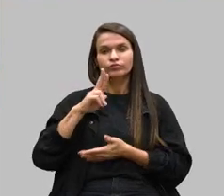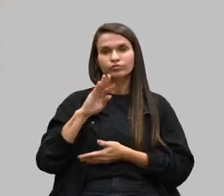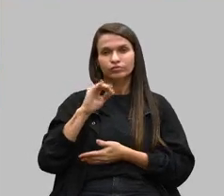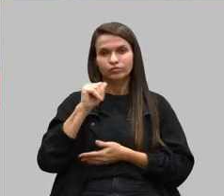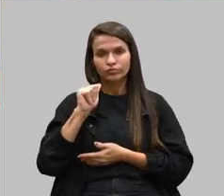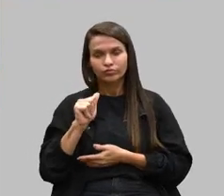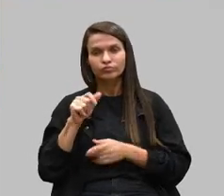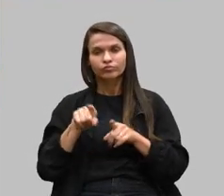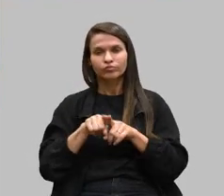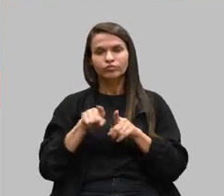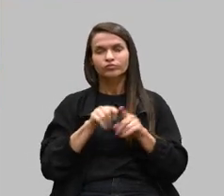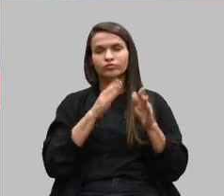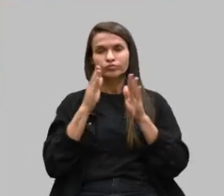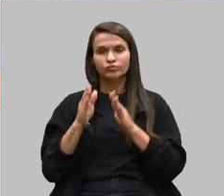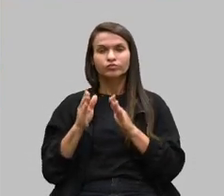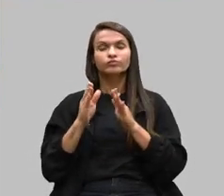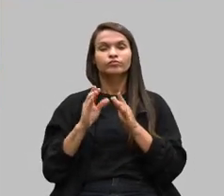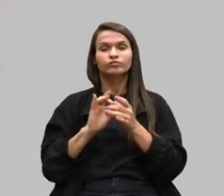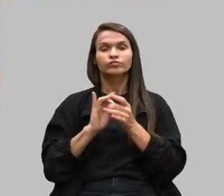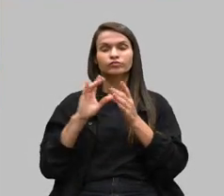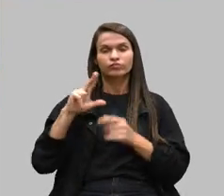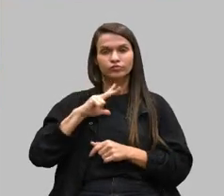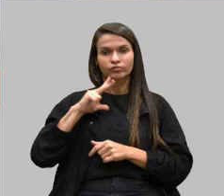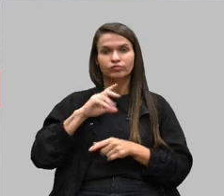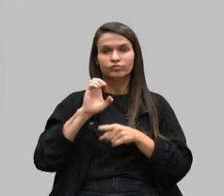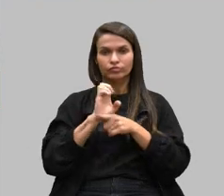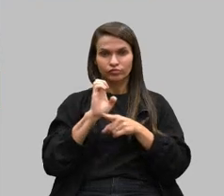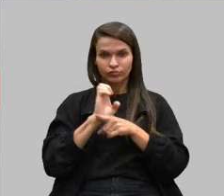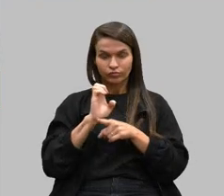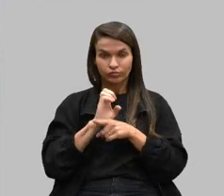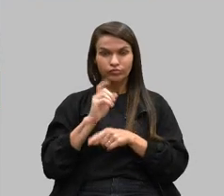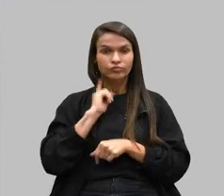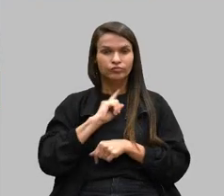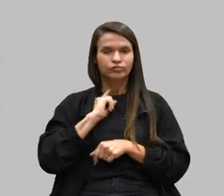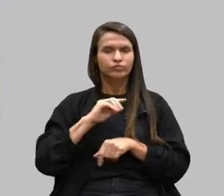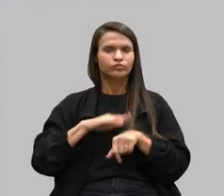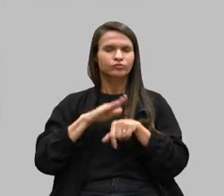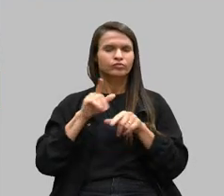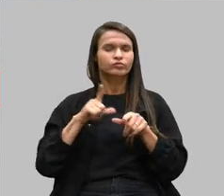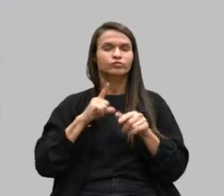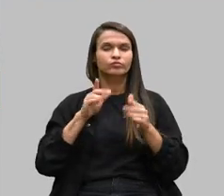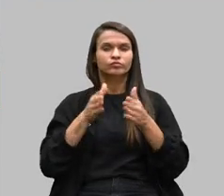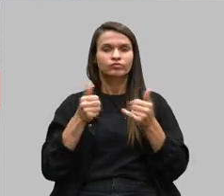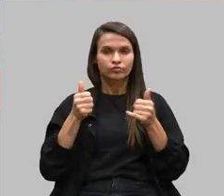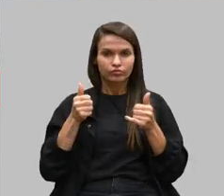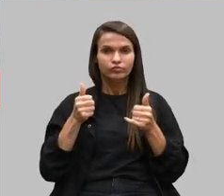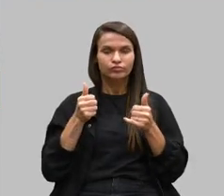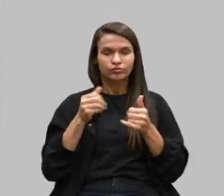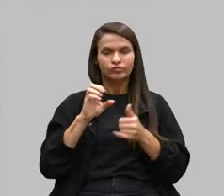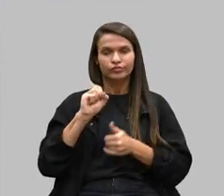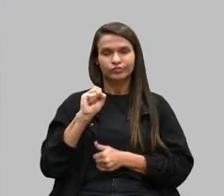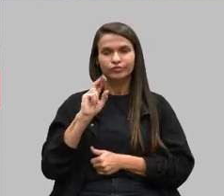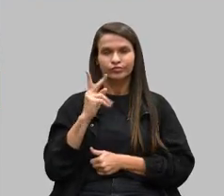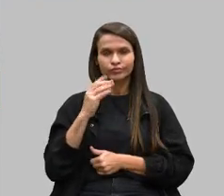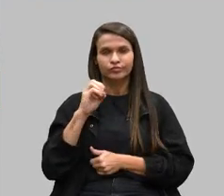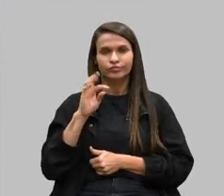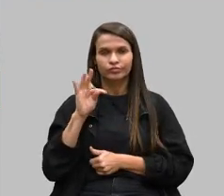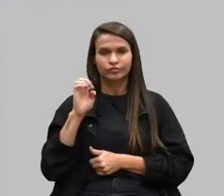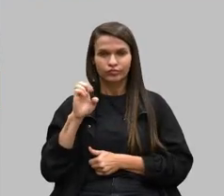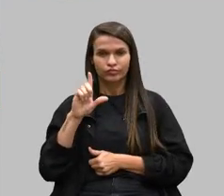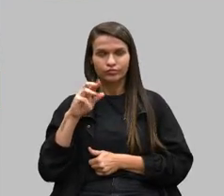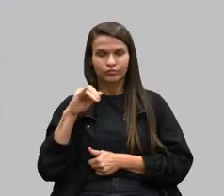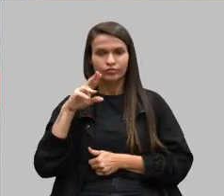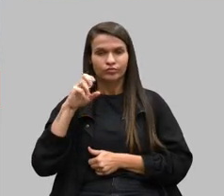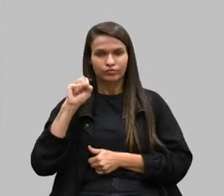paralelo a isso autorização privada que o estado de Minas Gerais é o estado que mais tem pedidos de autorizações de short Lines para poder conectar